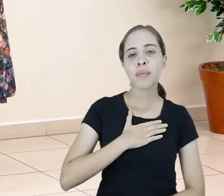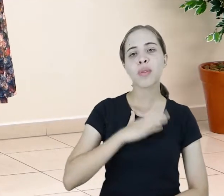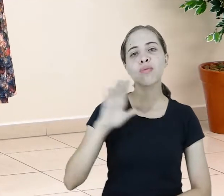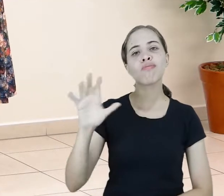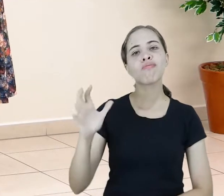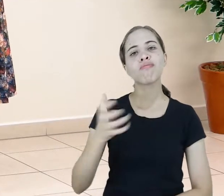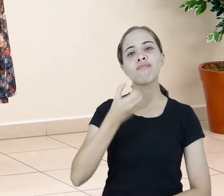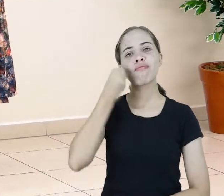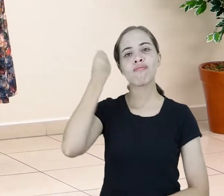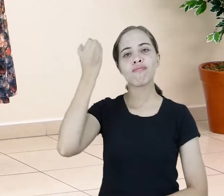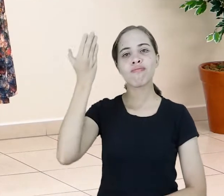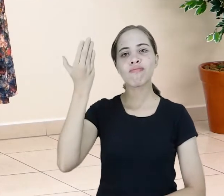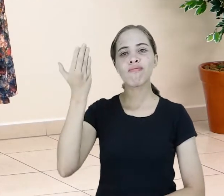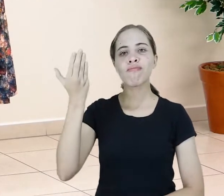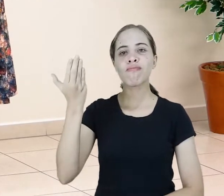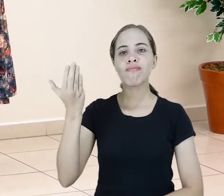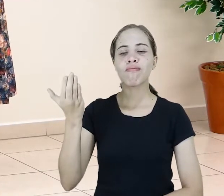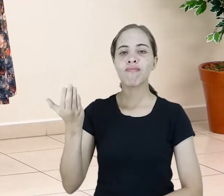e é meu